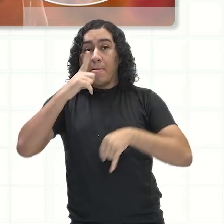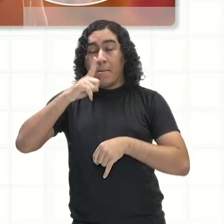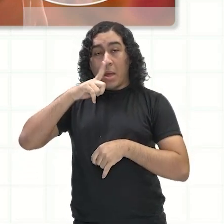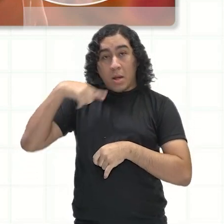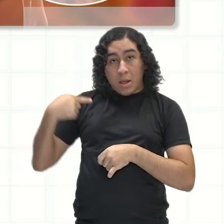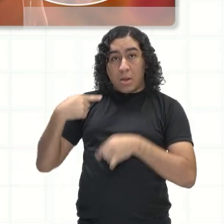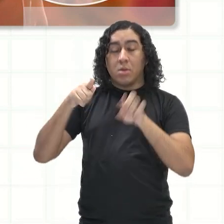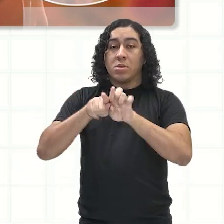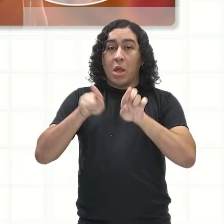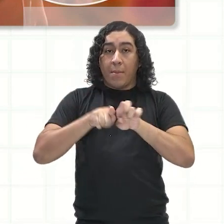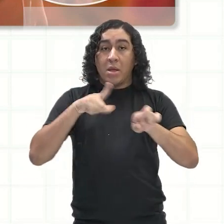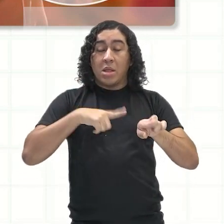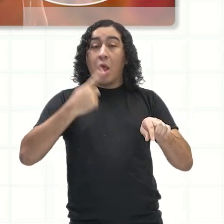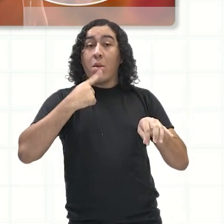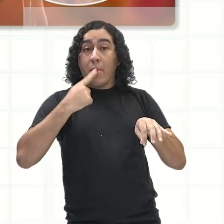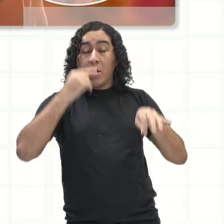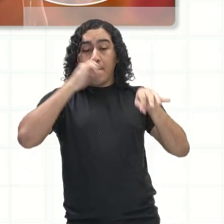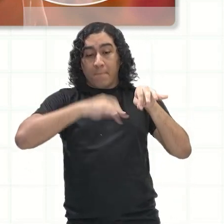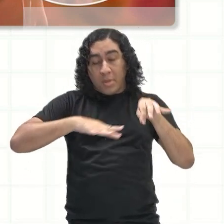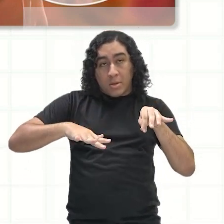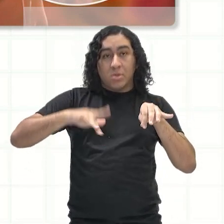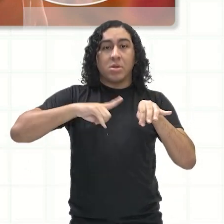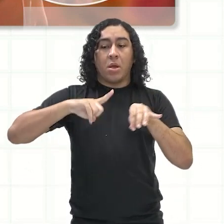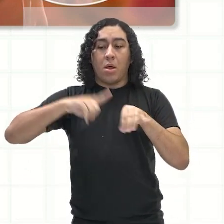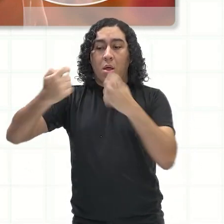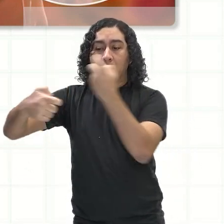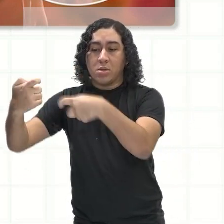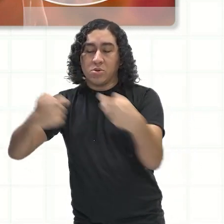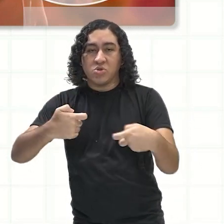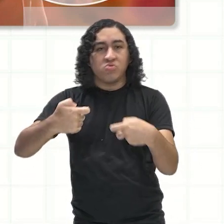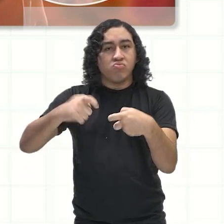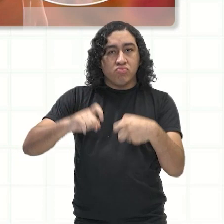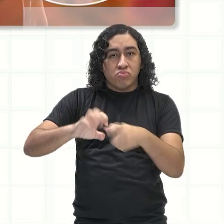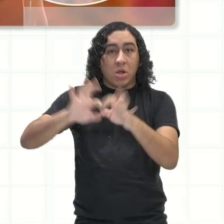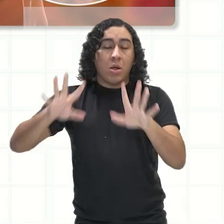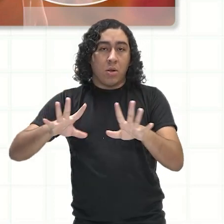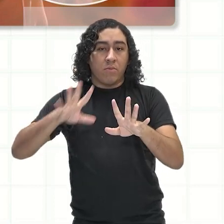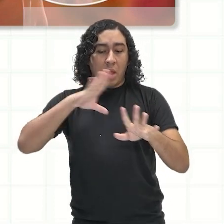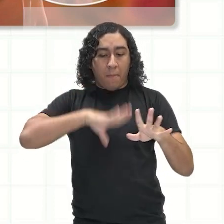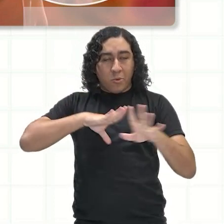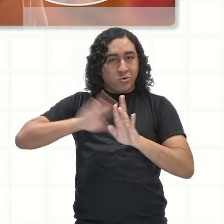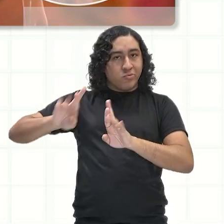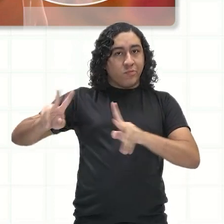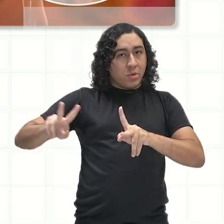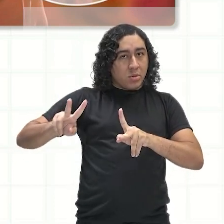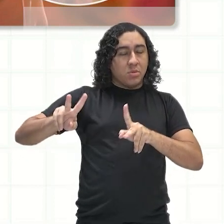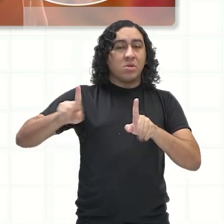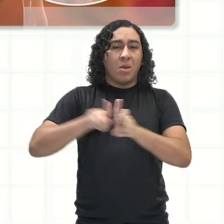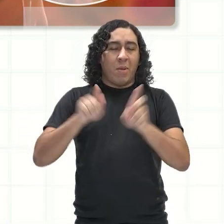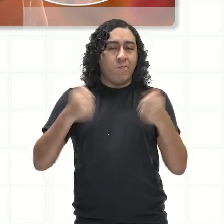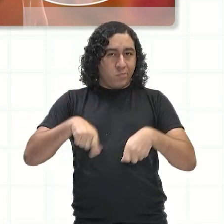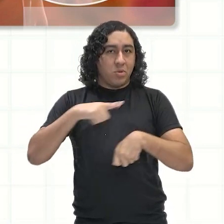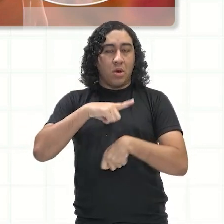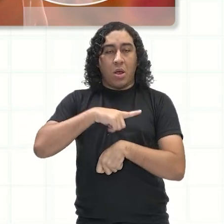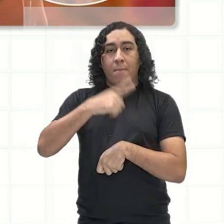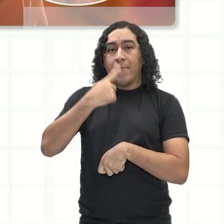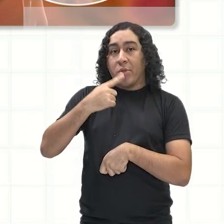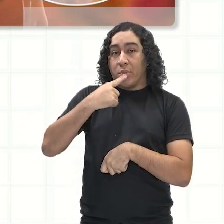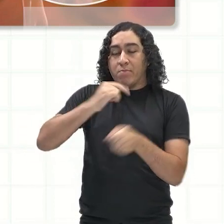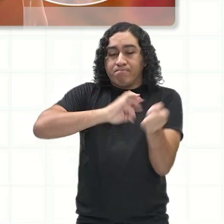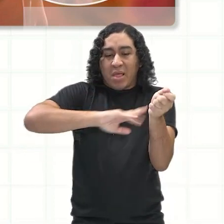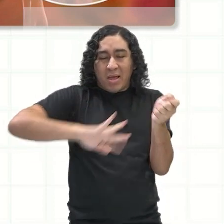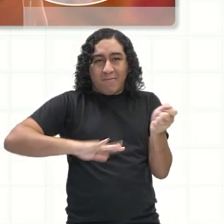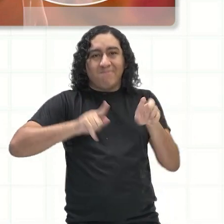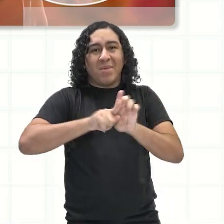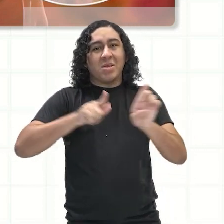espontâneo ou durante as relações sexuais, né? Pode acontecer ali a presença ali de sangue, por exemplo, como a gente está observando, sem que